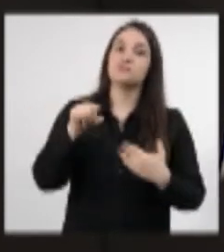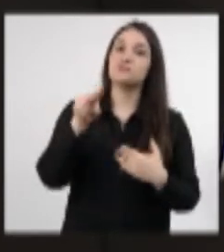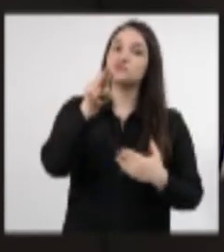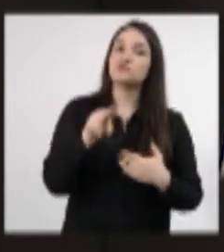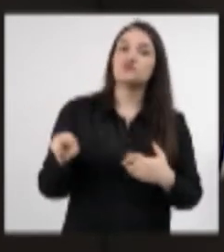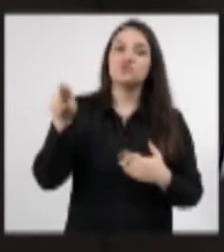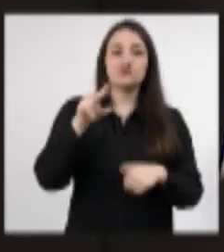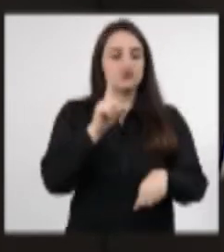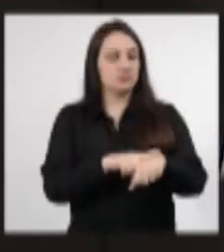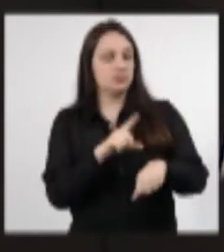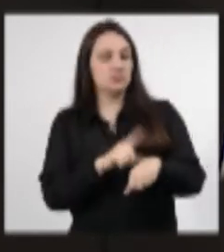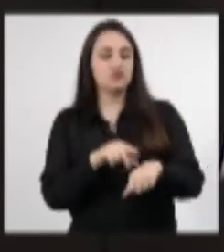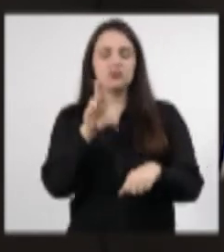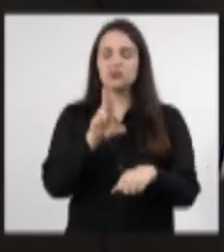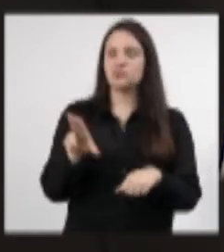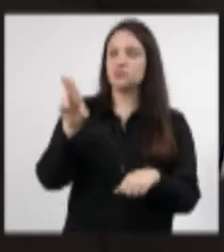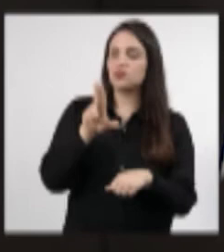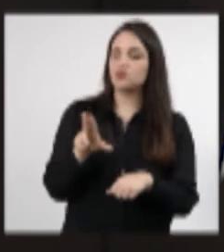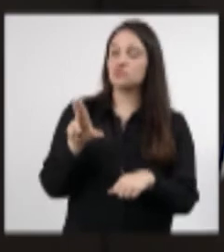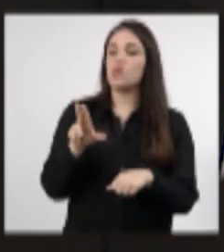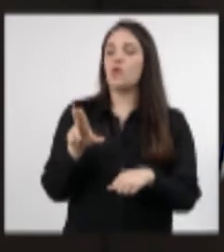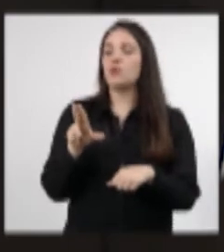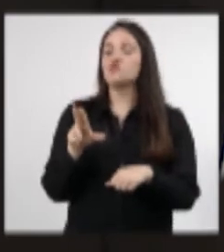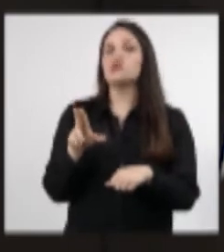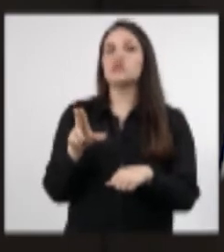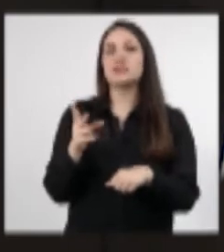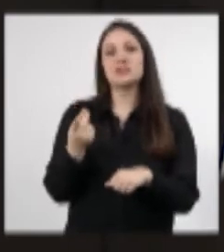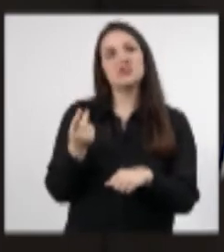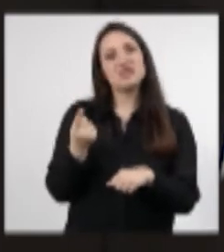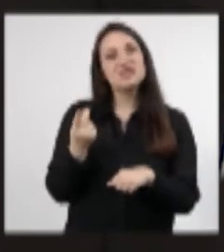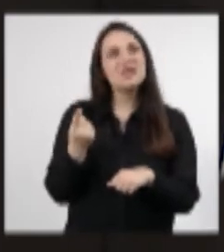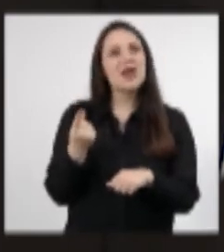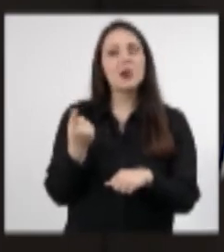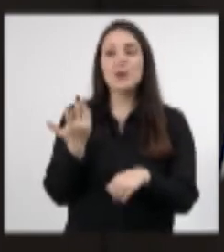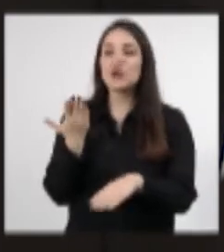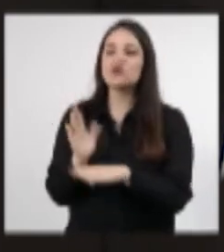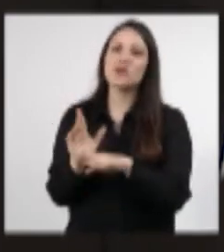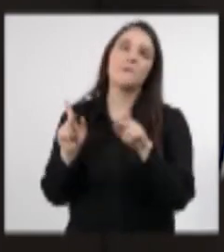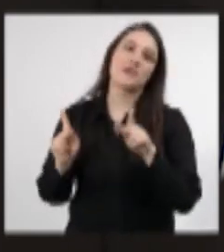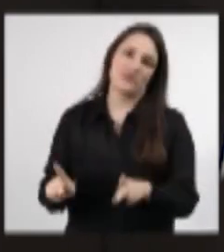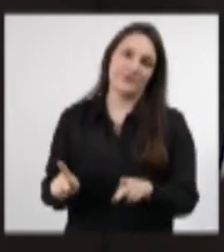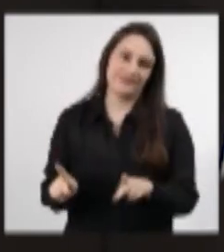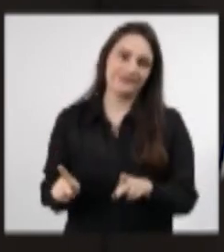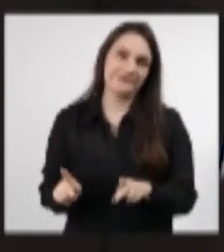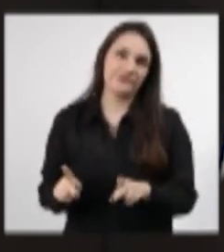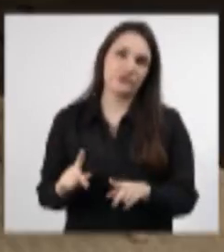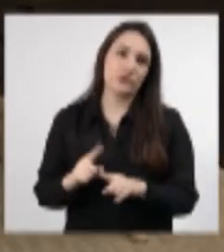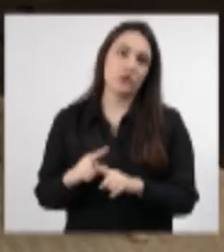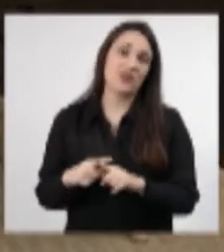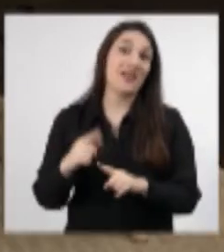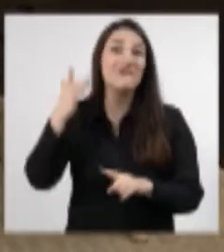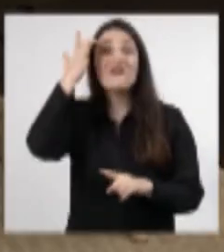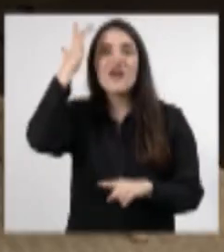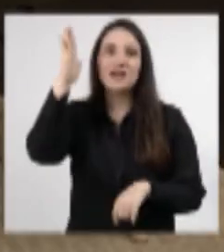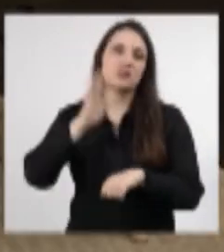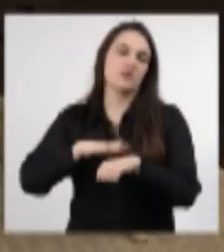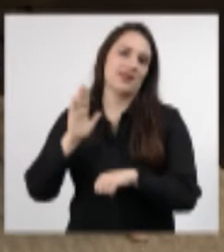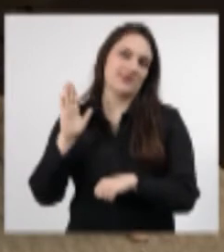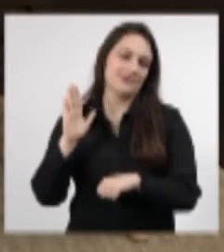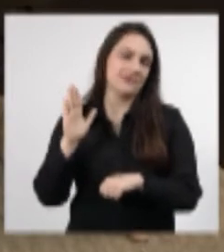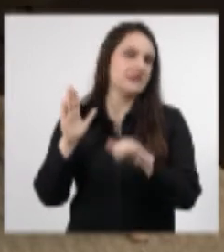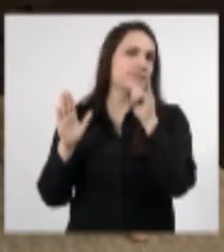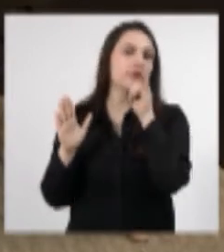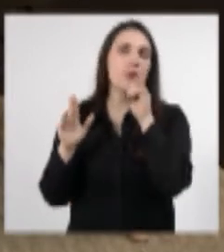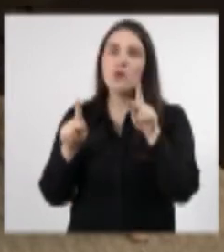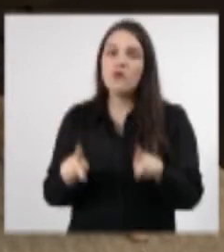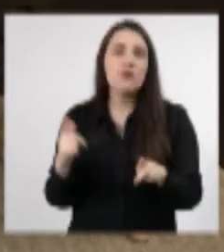otimiza tempo, recursos, não só para a própria polícia, quanto para a própria população, em que eu facilito